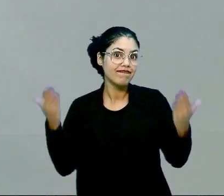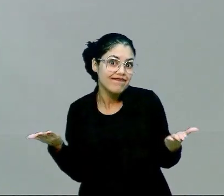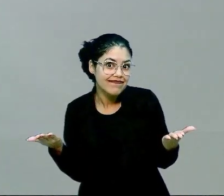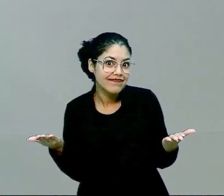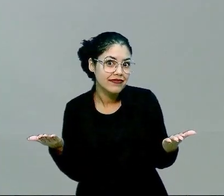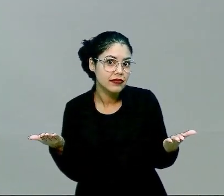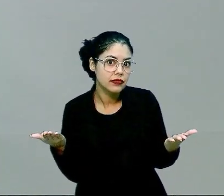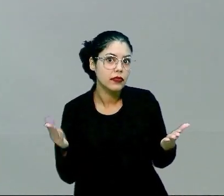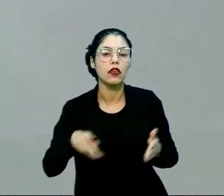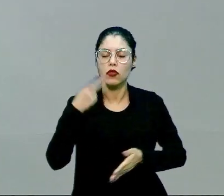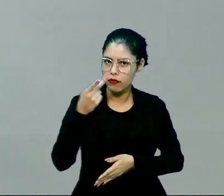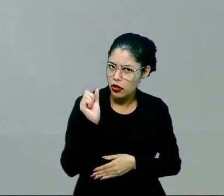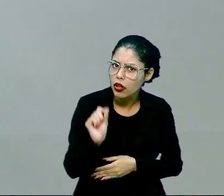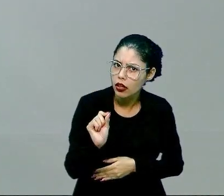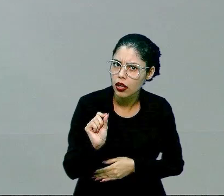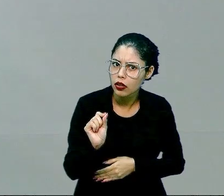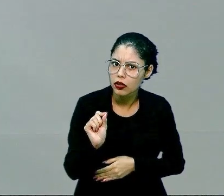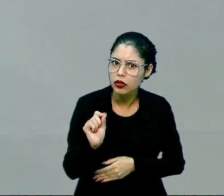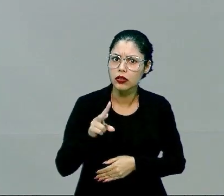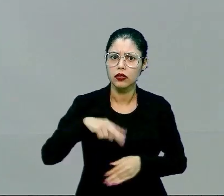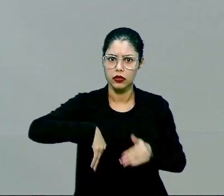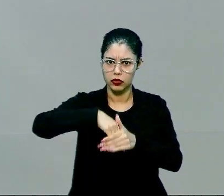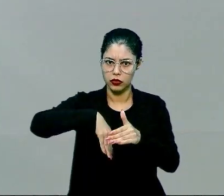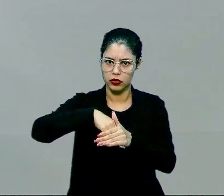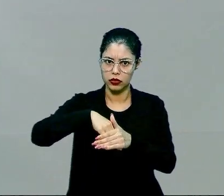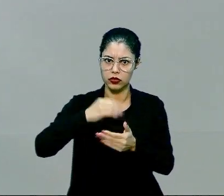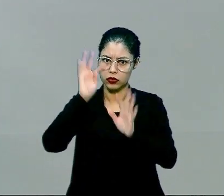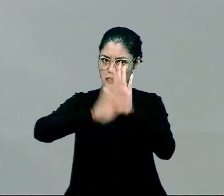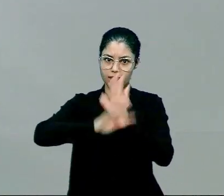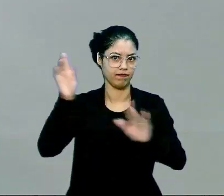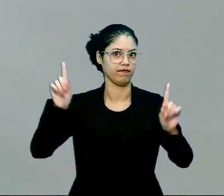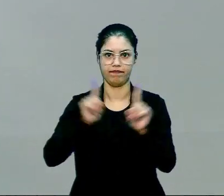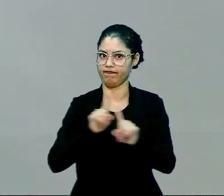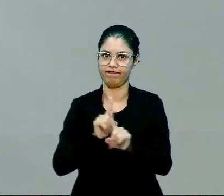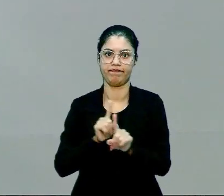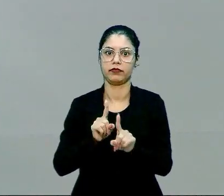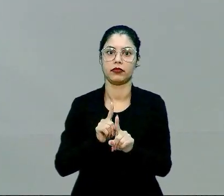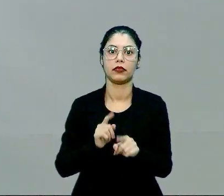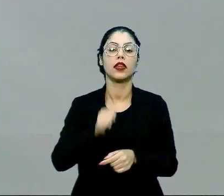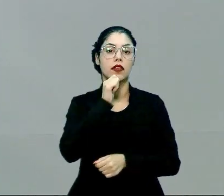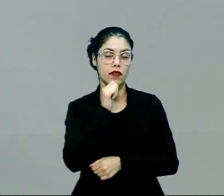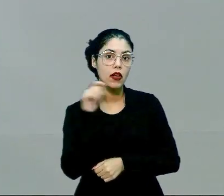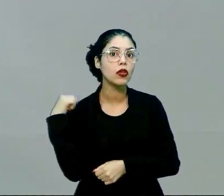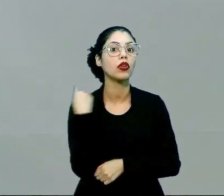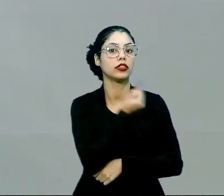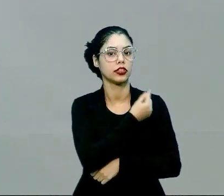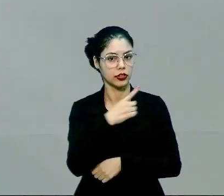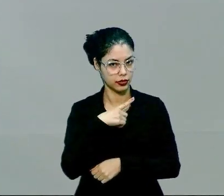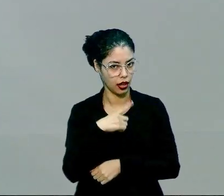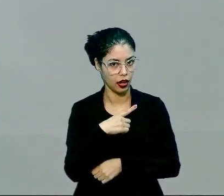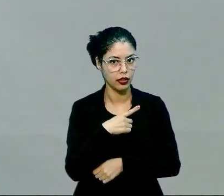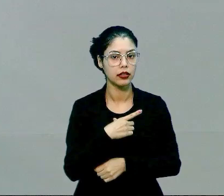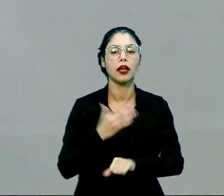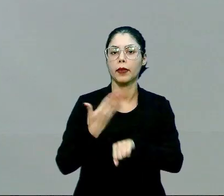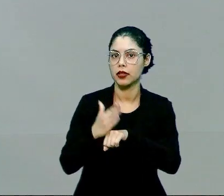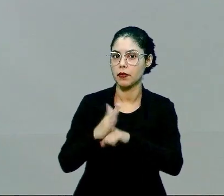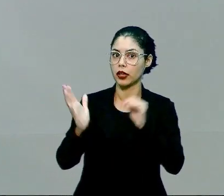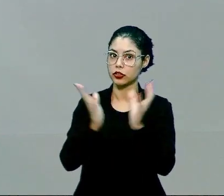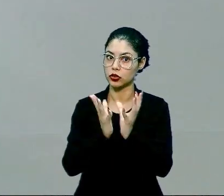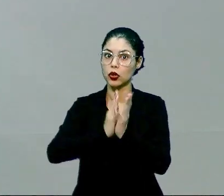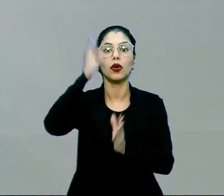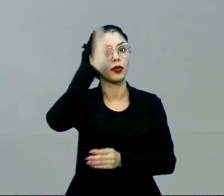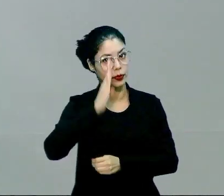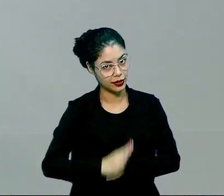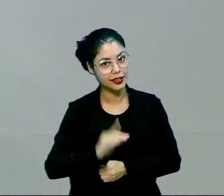Foi mencionado sobre futebol no texto? Não foi mencionado. a gente tem sim esse estímulo para práticas coletivas.